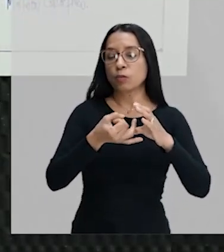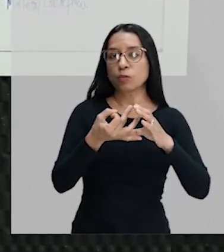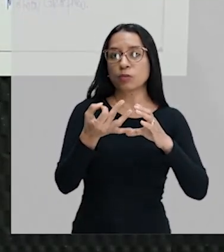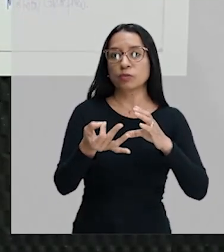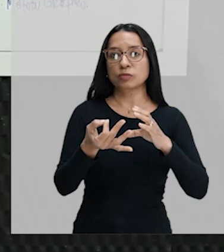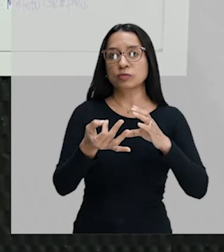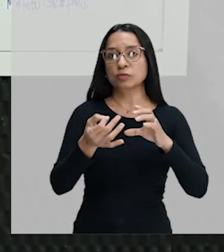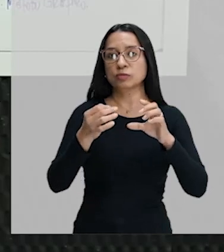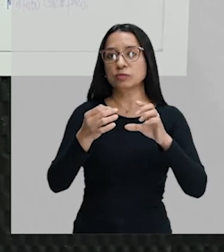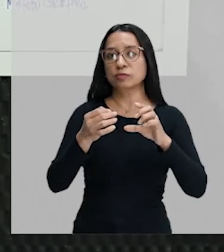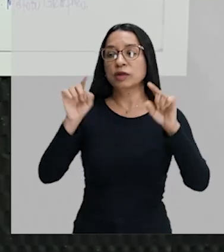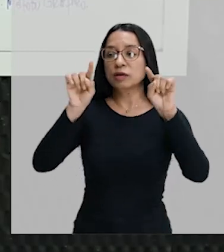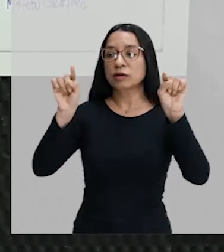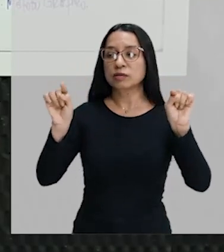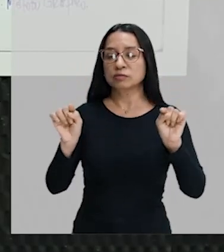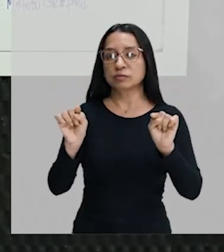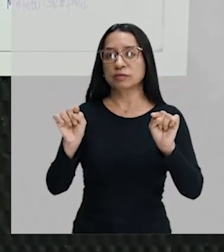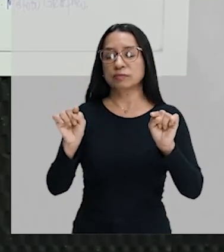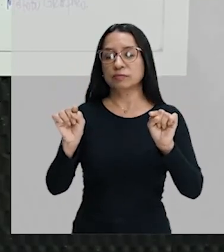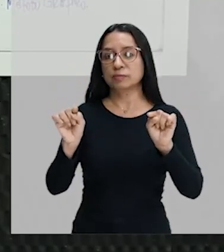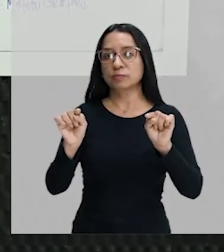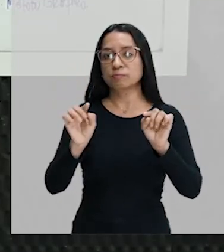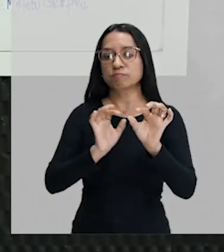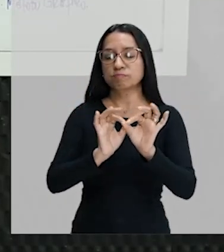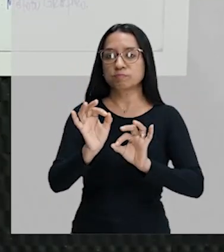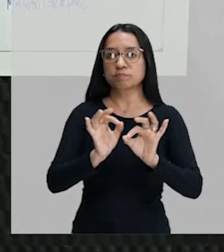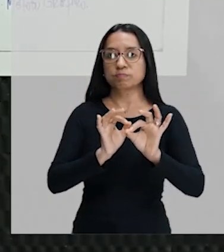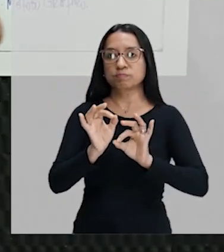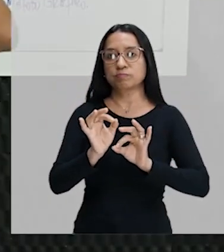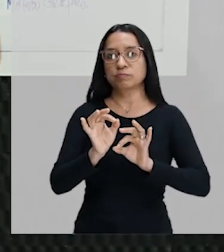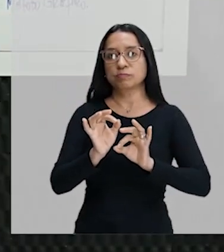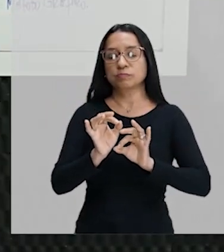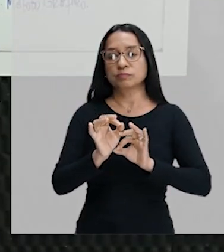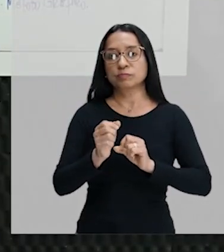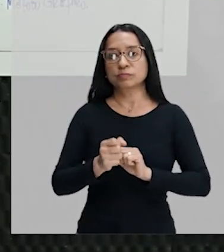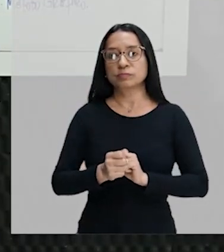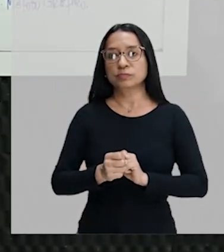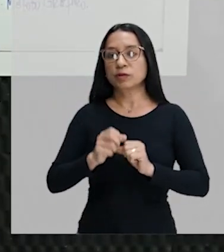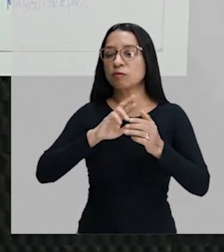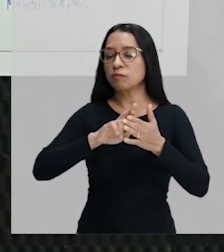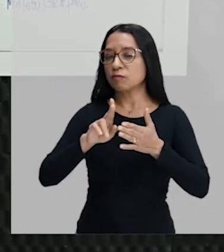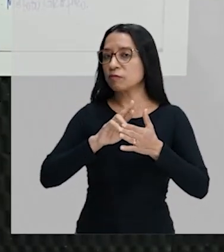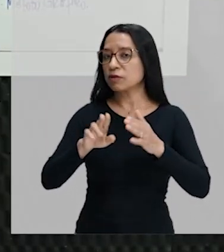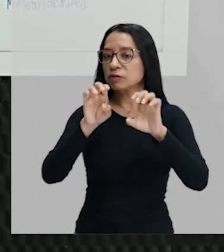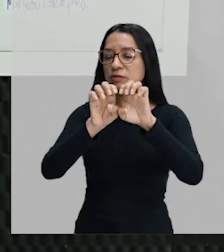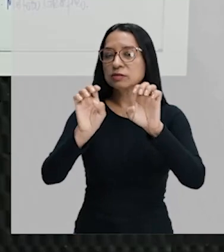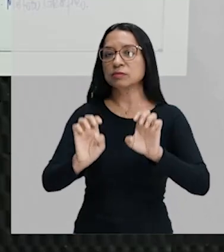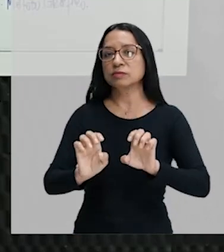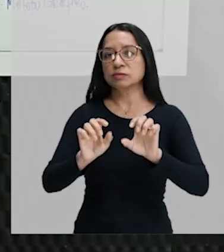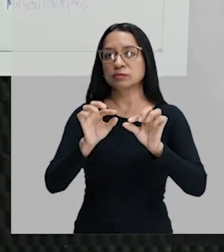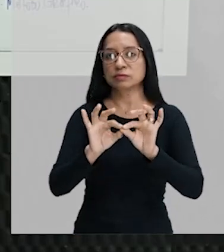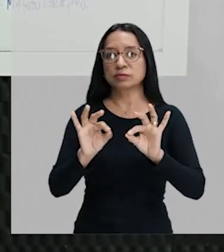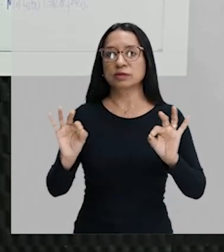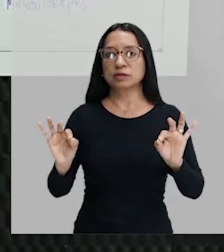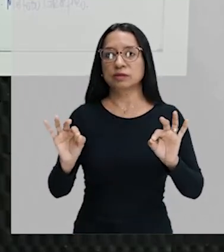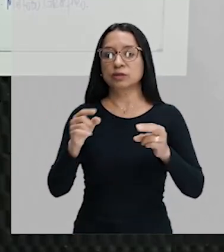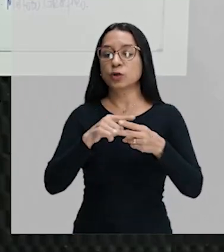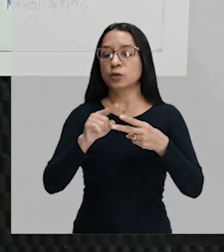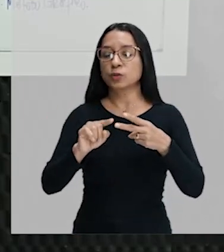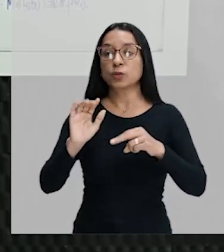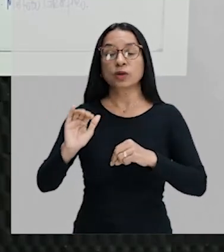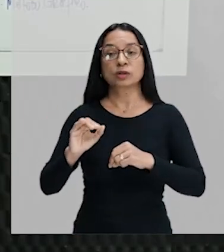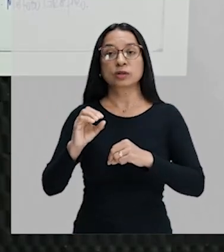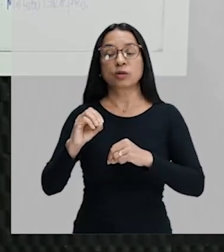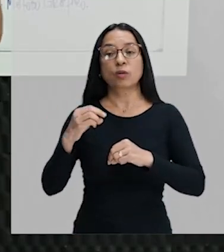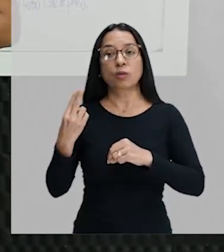entre chaves, né? É um conjunto formado aí por várias equações lineares, duas ou mais,